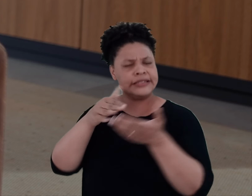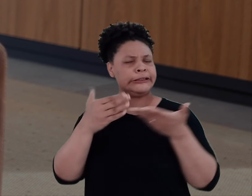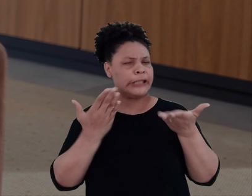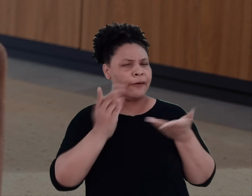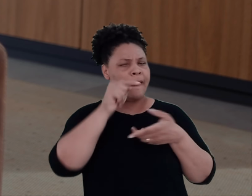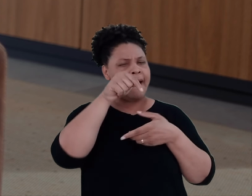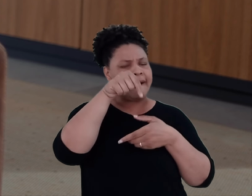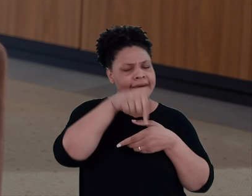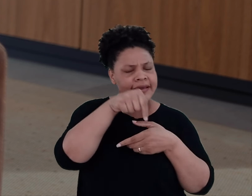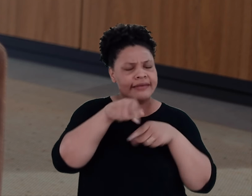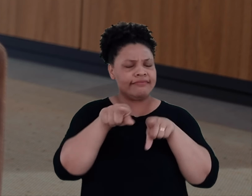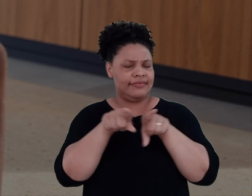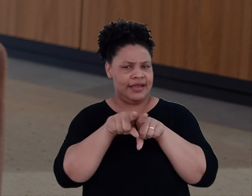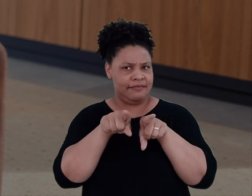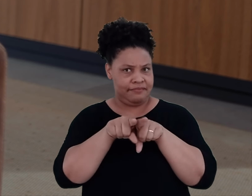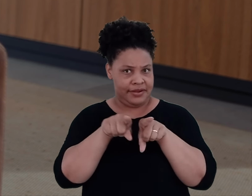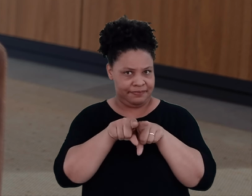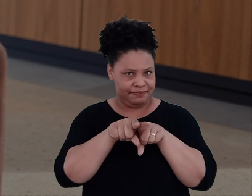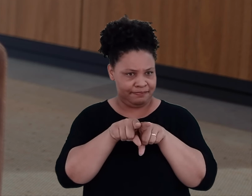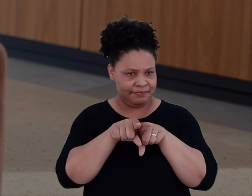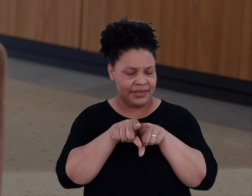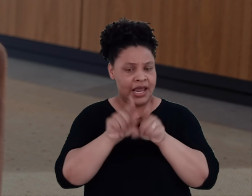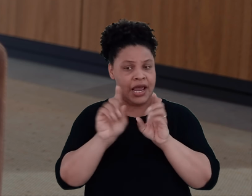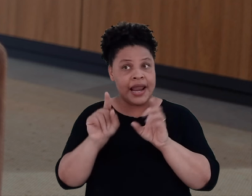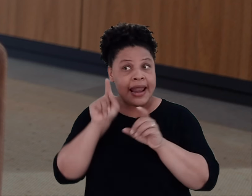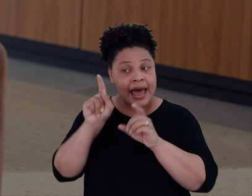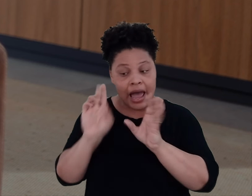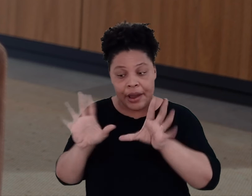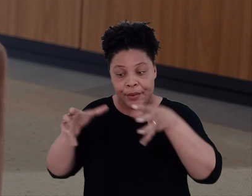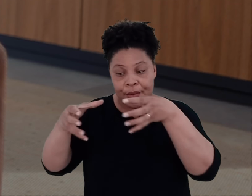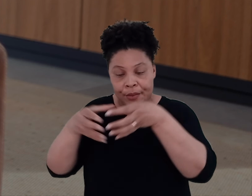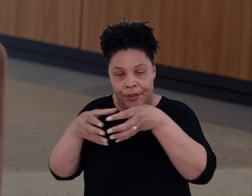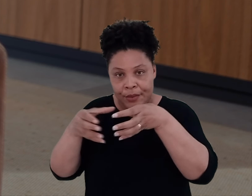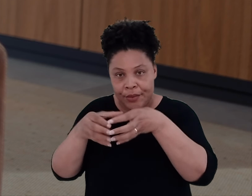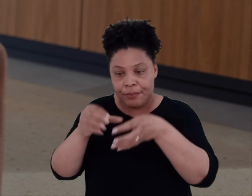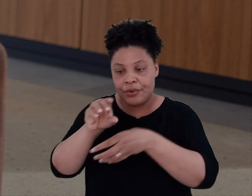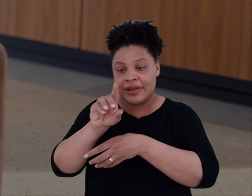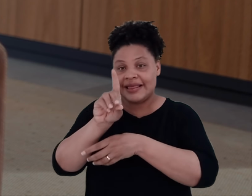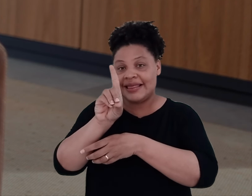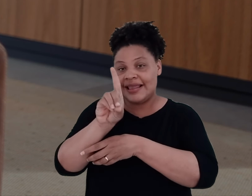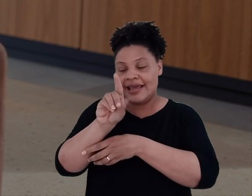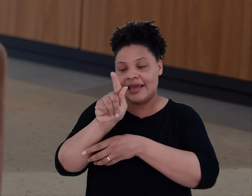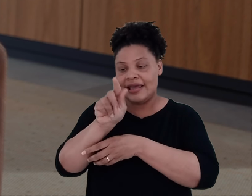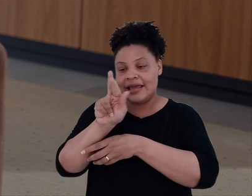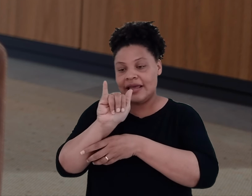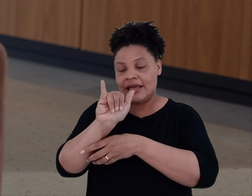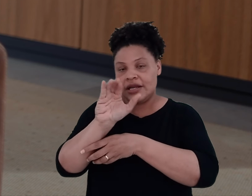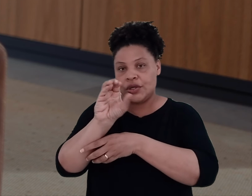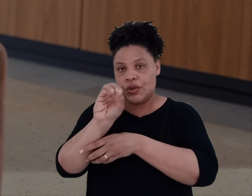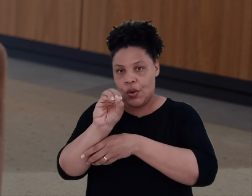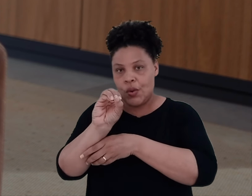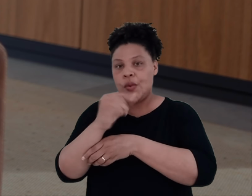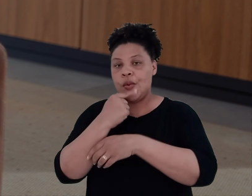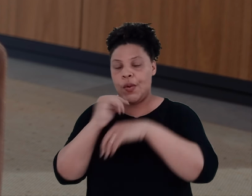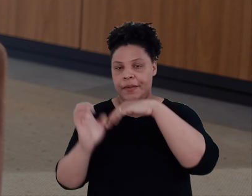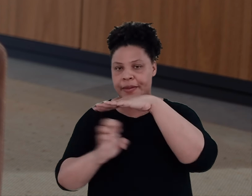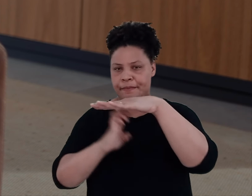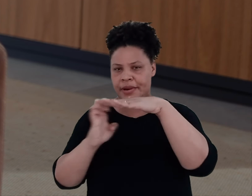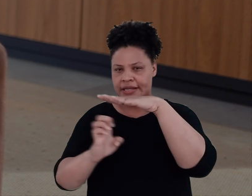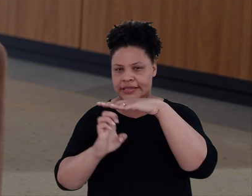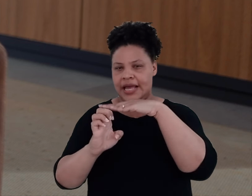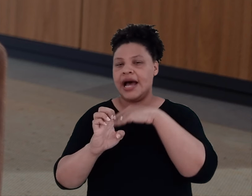está acontecendo nos Estados Unidos é o grupo que hoje o Degriot faz parte, o Allen Media Group, do empresário Byron